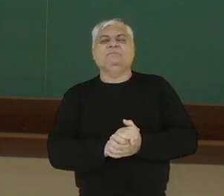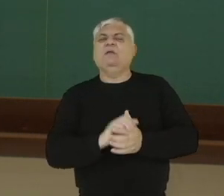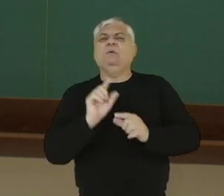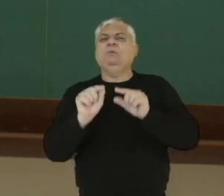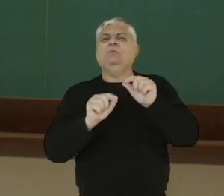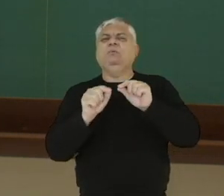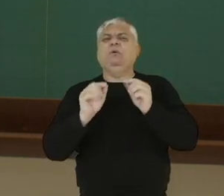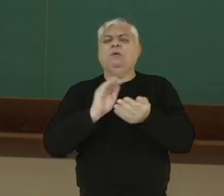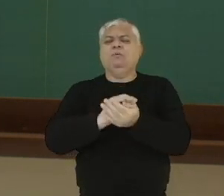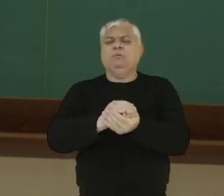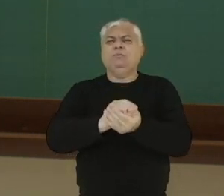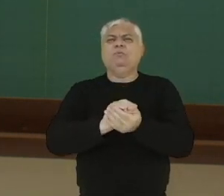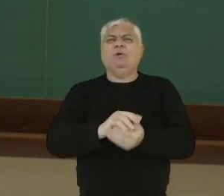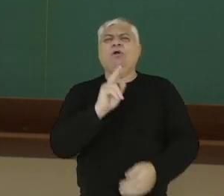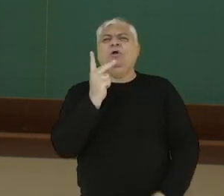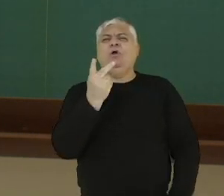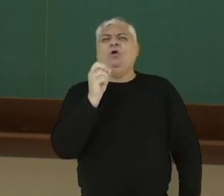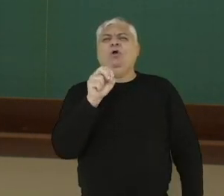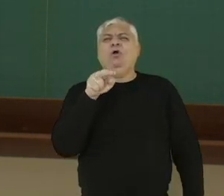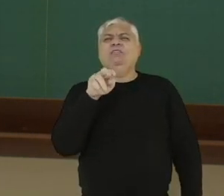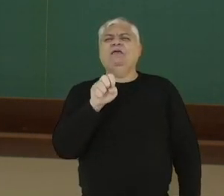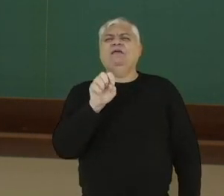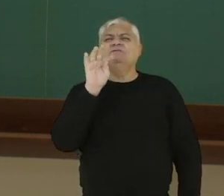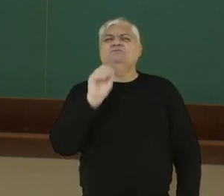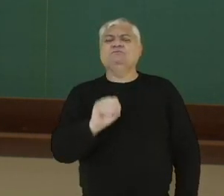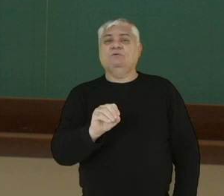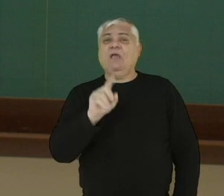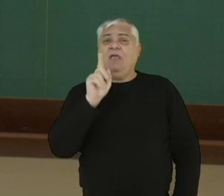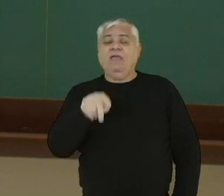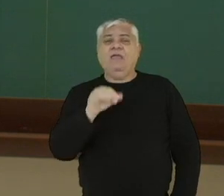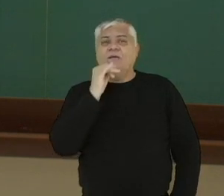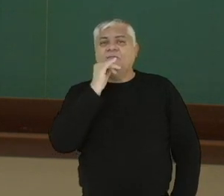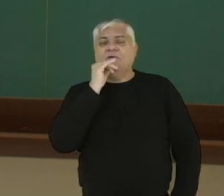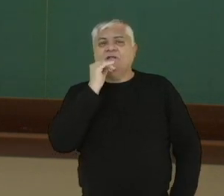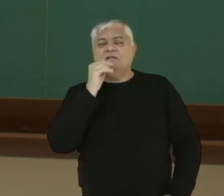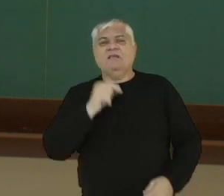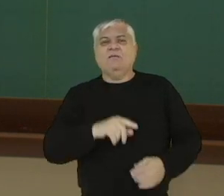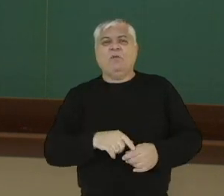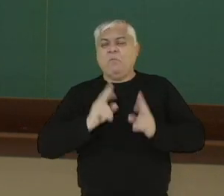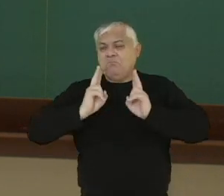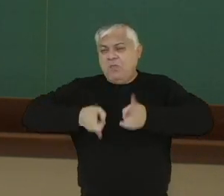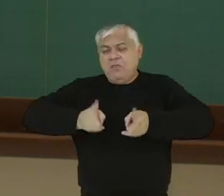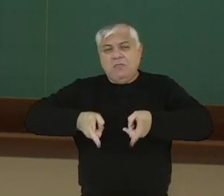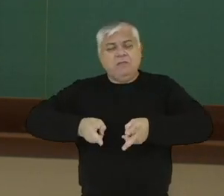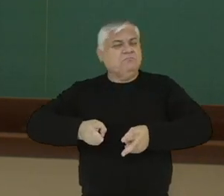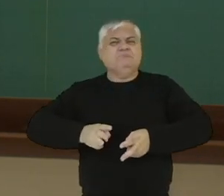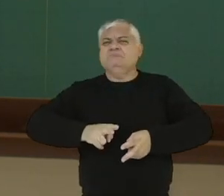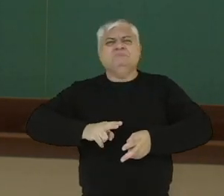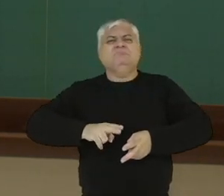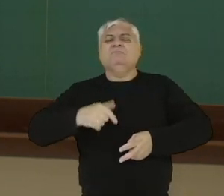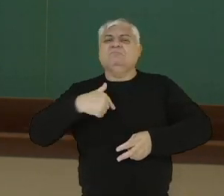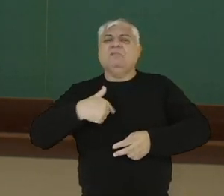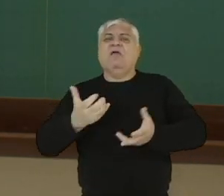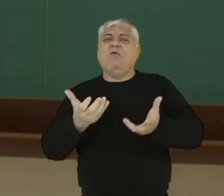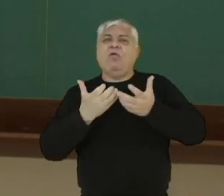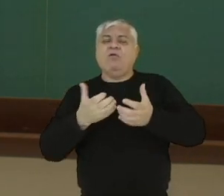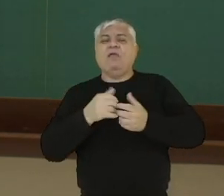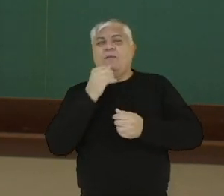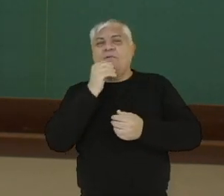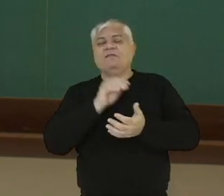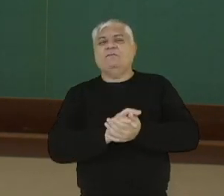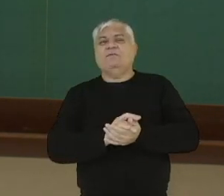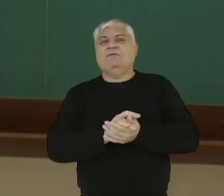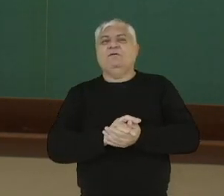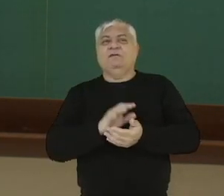são dados honestos? Dados honestos são dados que não têm vício. Ou seja, quando eu quero viciar um dado, o que